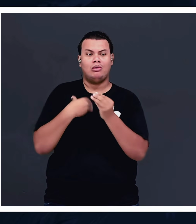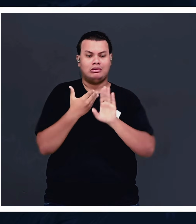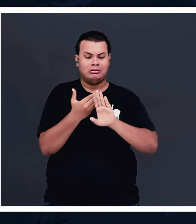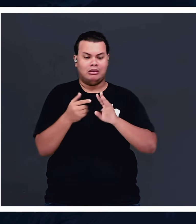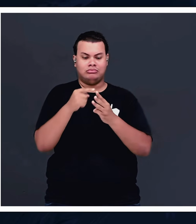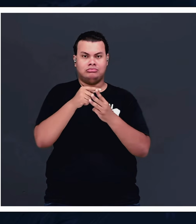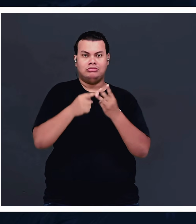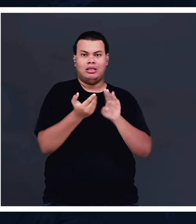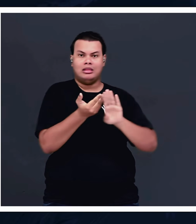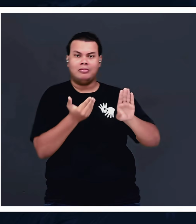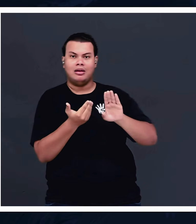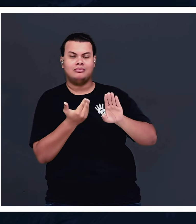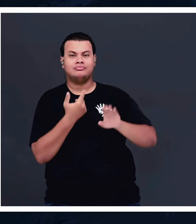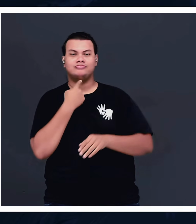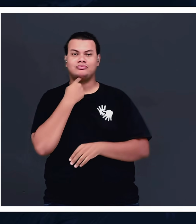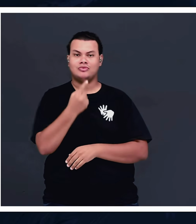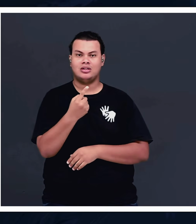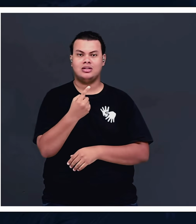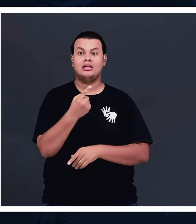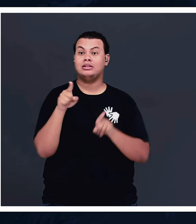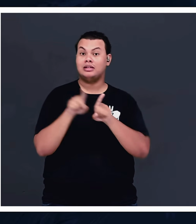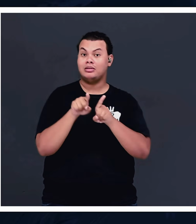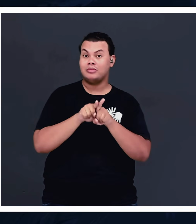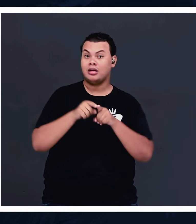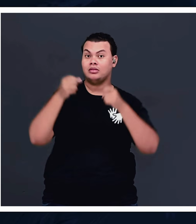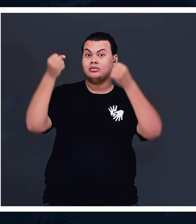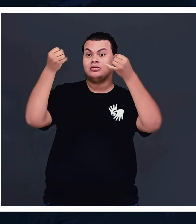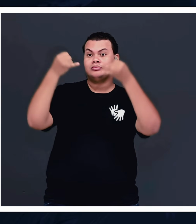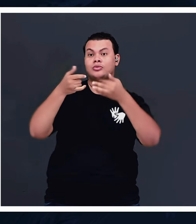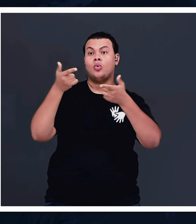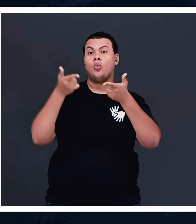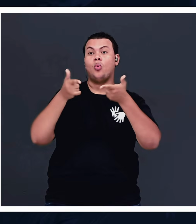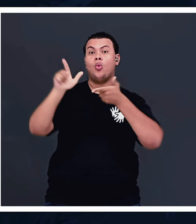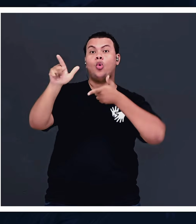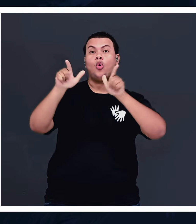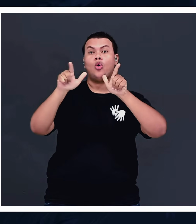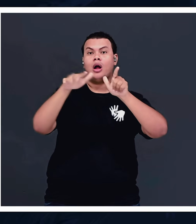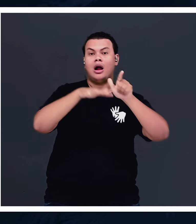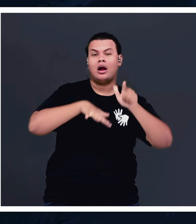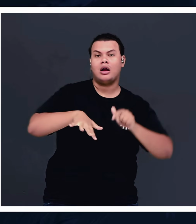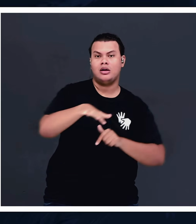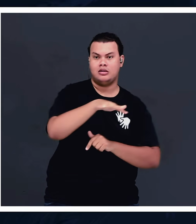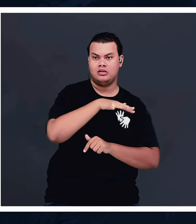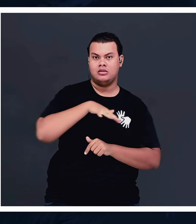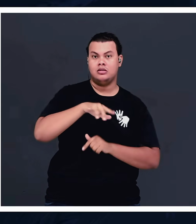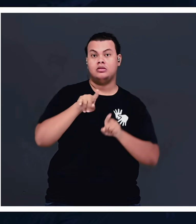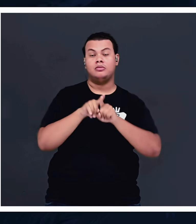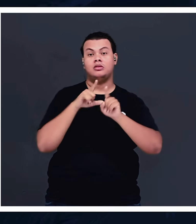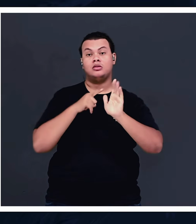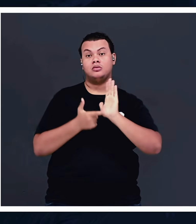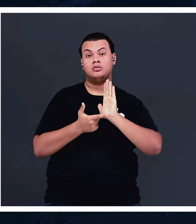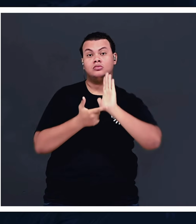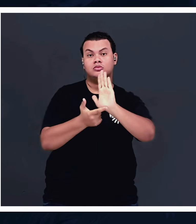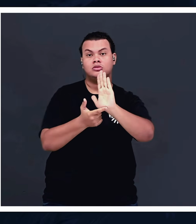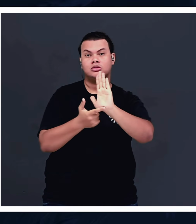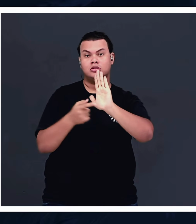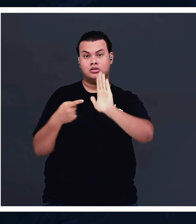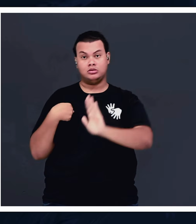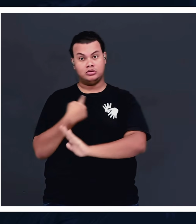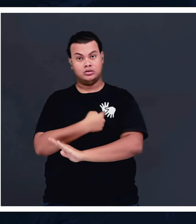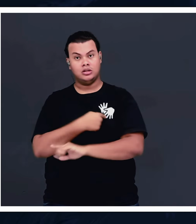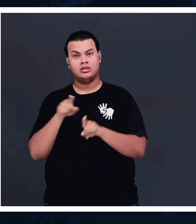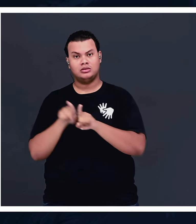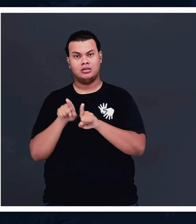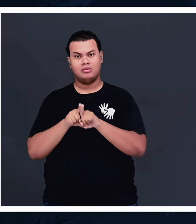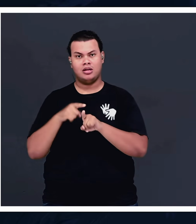isso. E falando também, trazendo agora assim, numa outra dimensão, mostrando o quanto nós somos